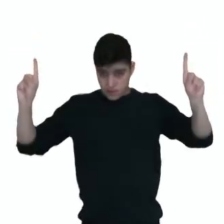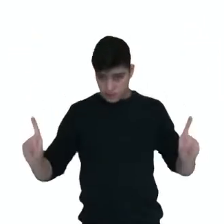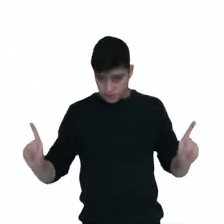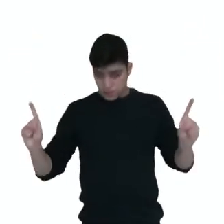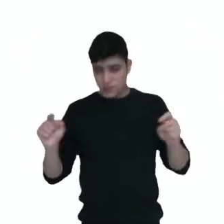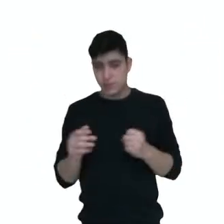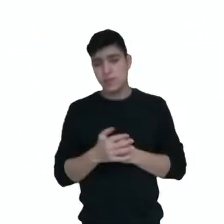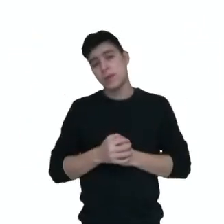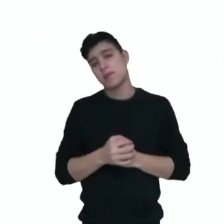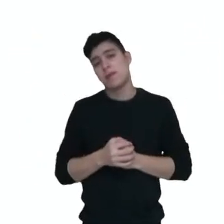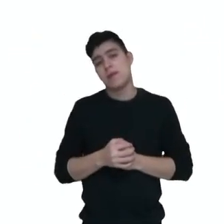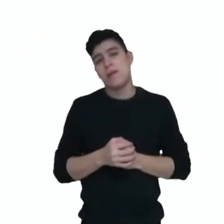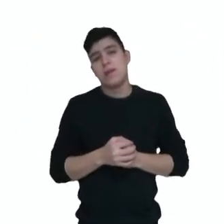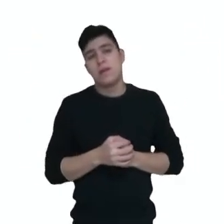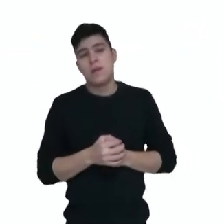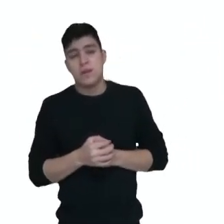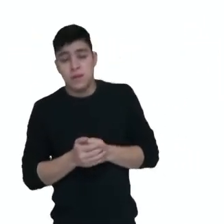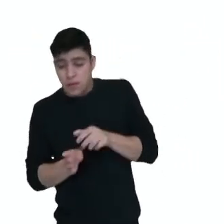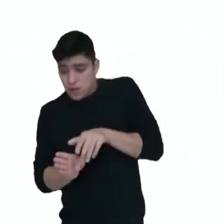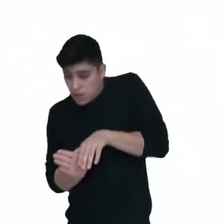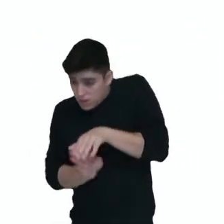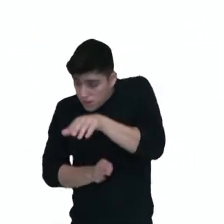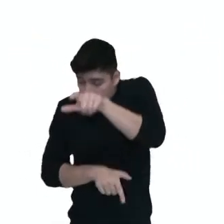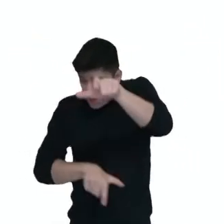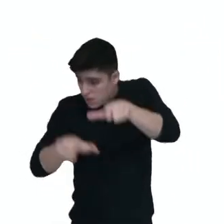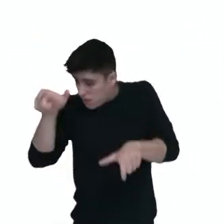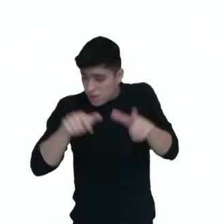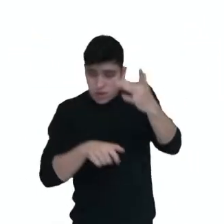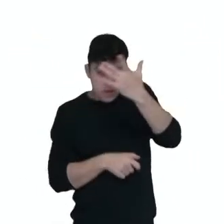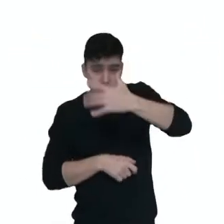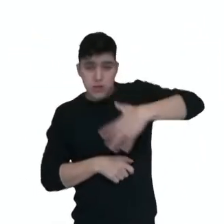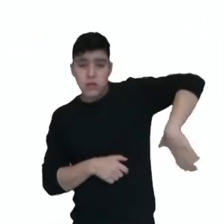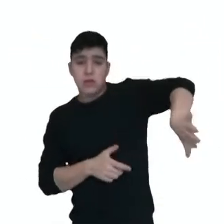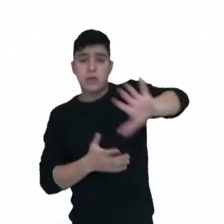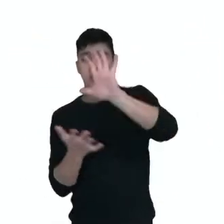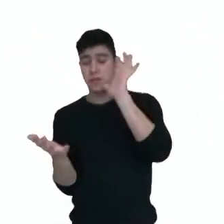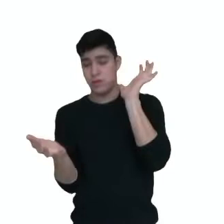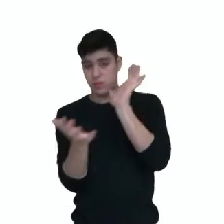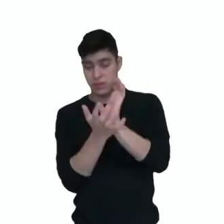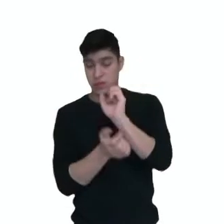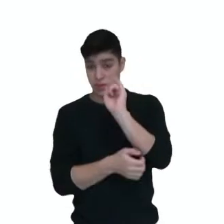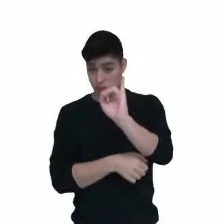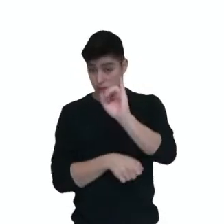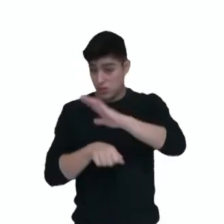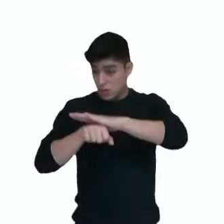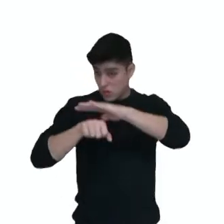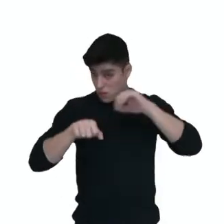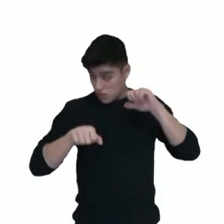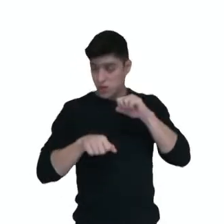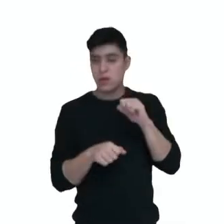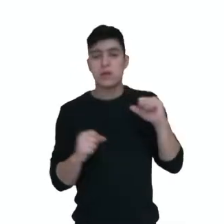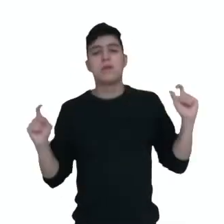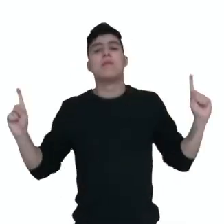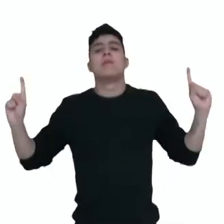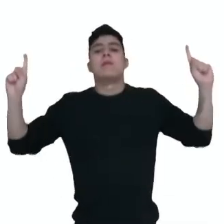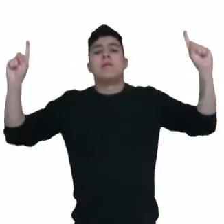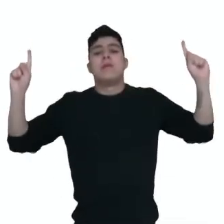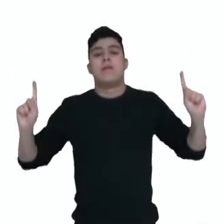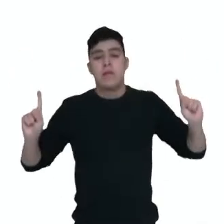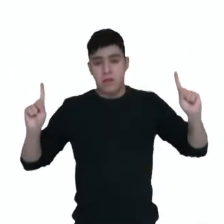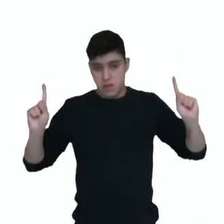né? Para orientar os atletas do time. Então, se eu sou chamador, eu fico atrás do